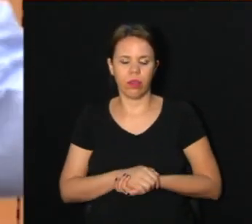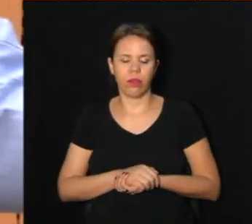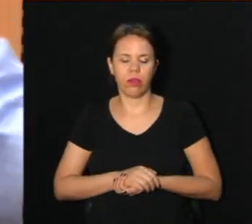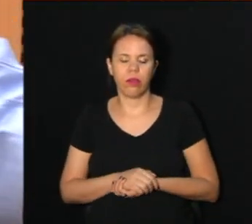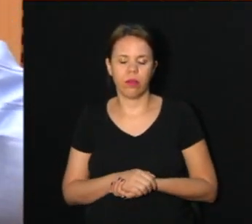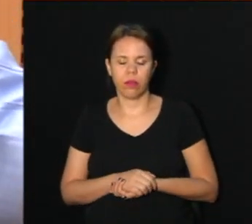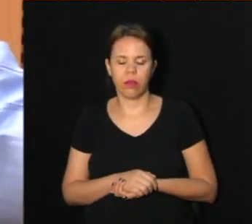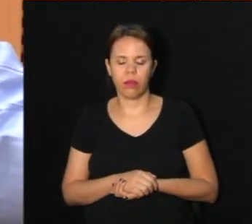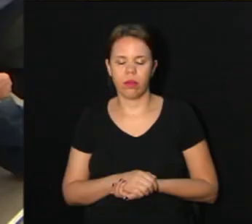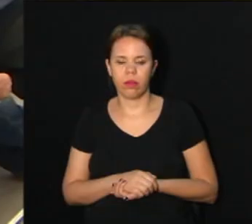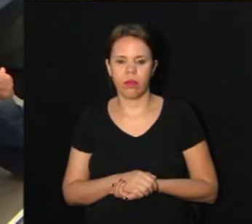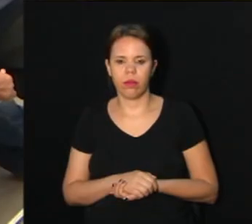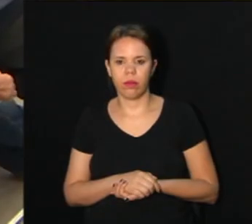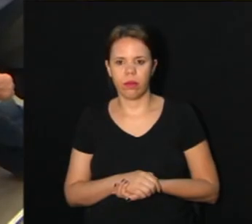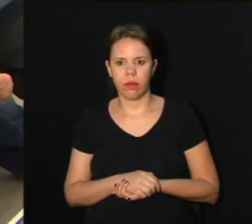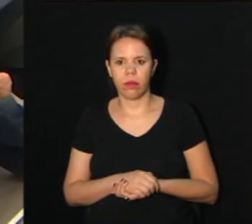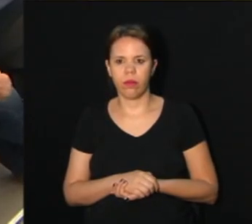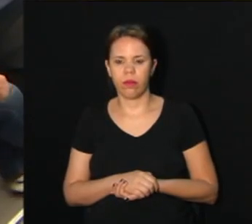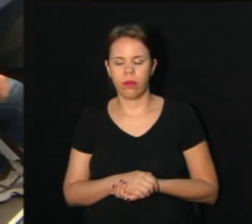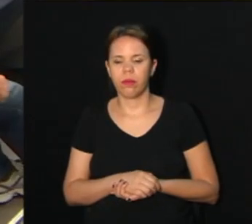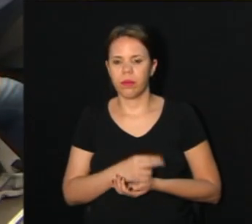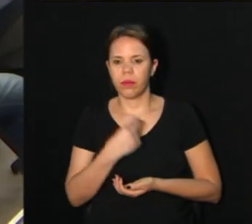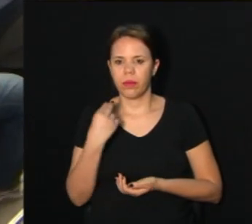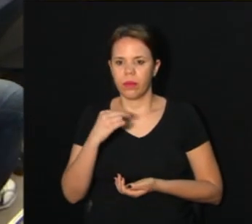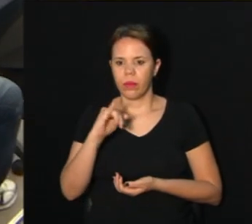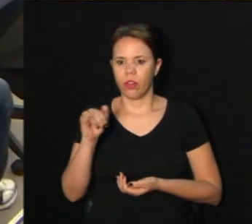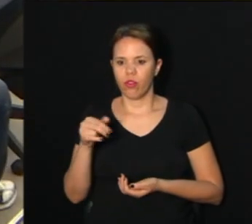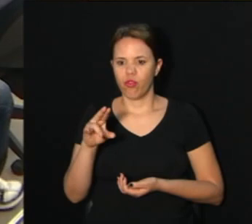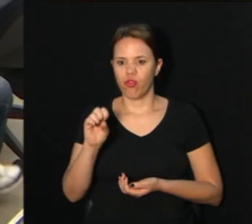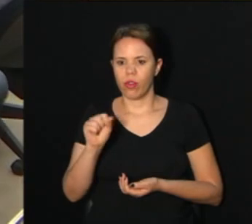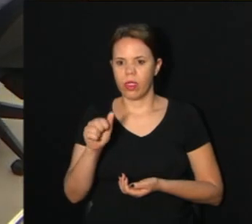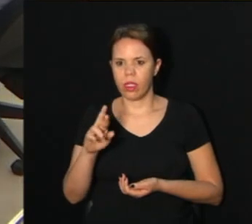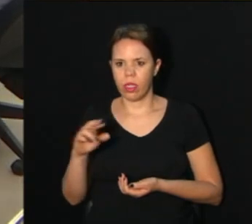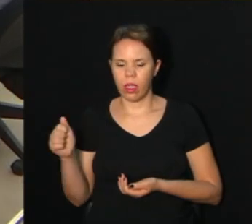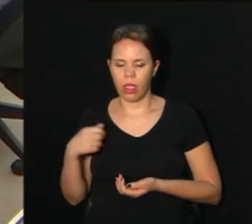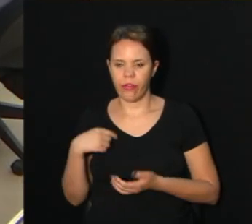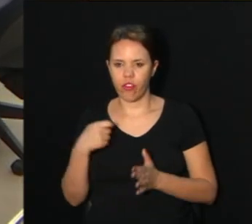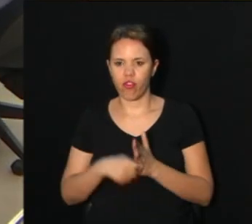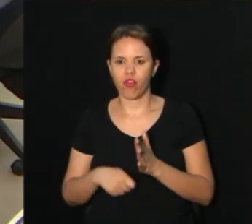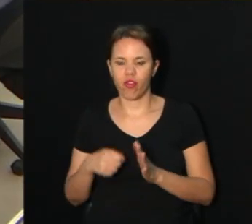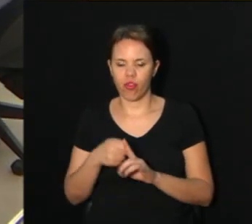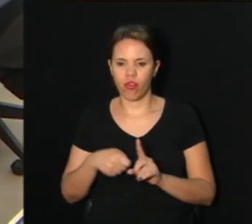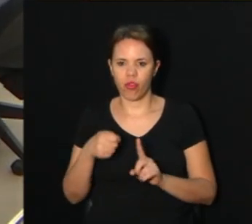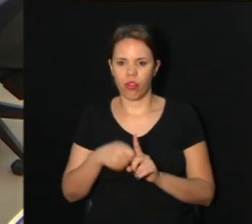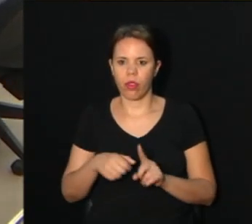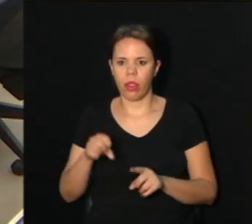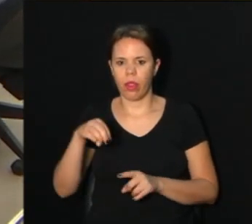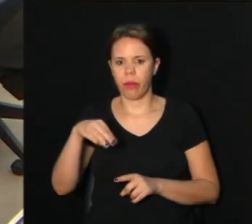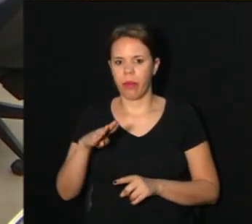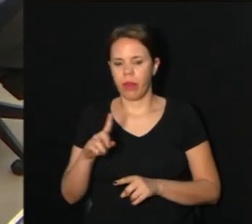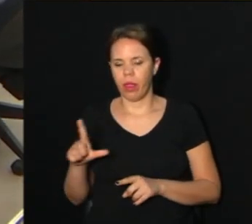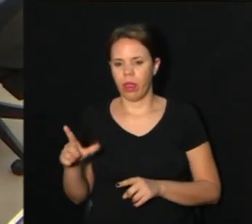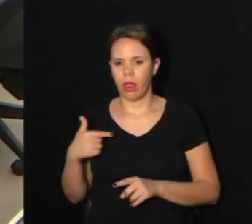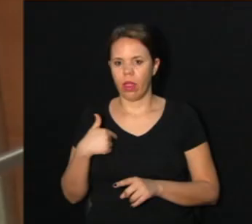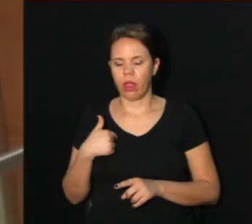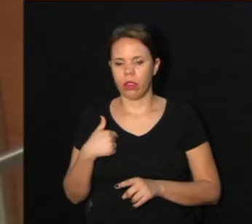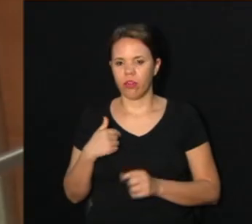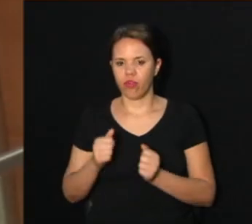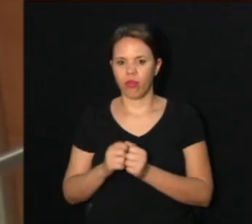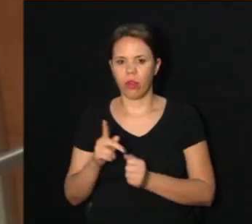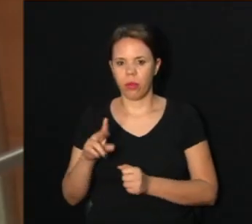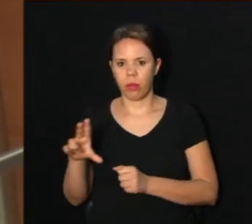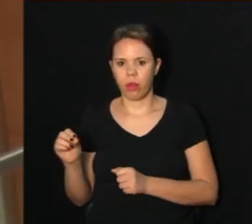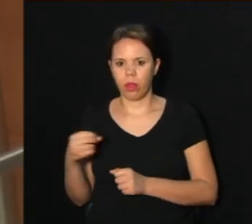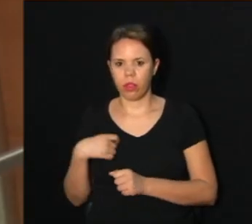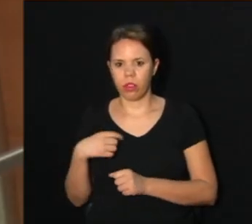pudesse apresentar. Sim, meu nome é Jussara, eu sou ativista do MBL, junto com o Paulo Gaspar. E eu queria só fazer uma